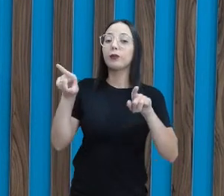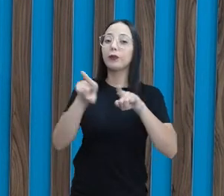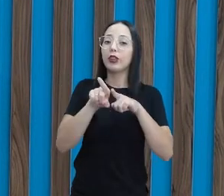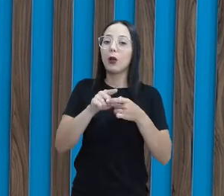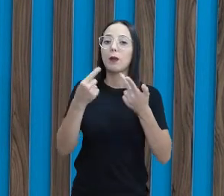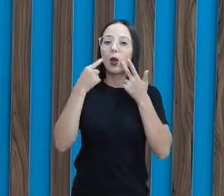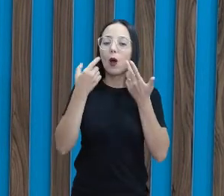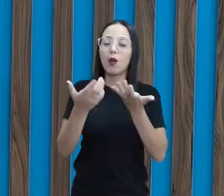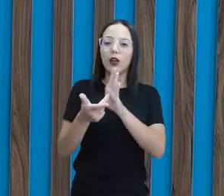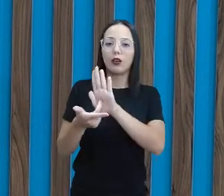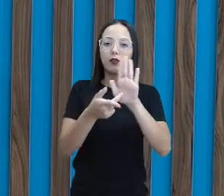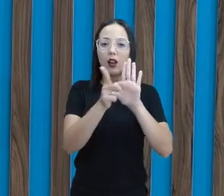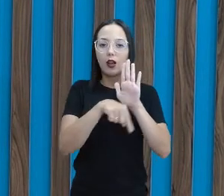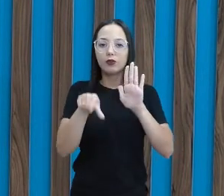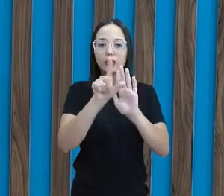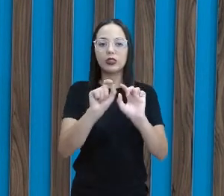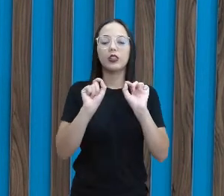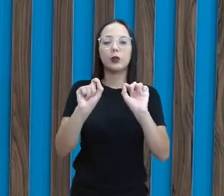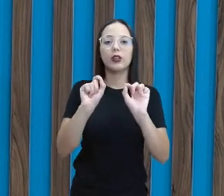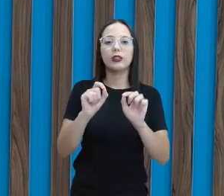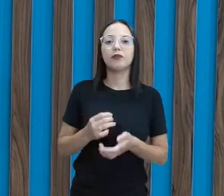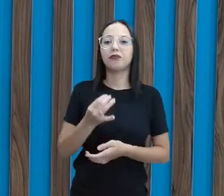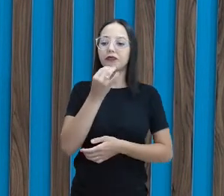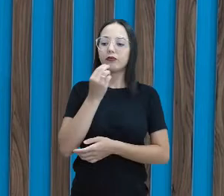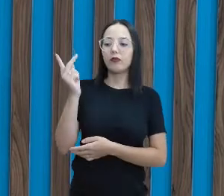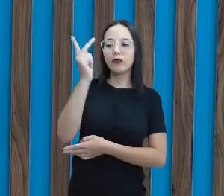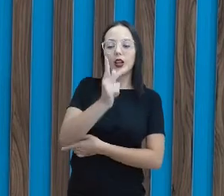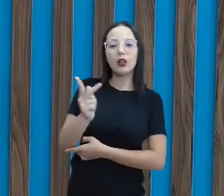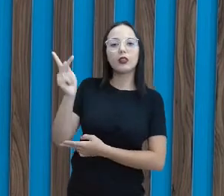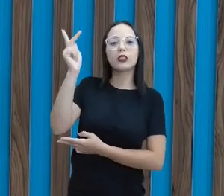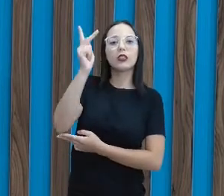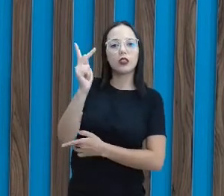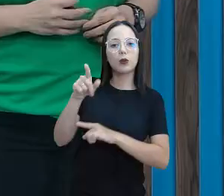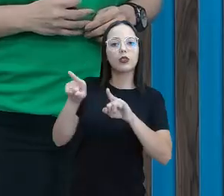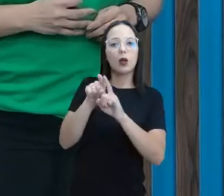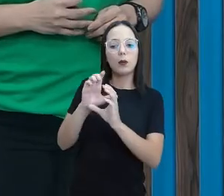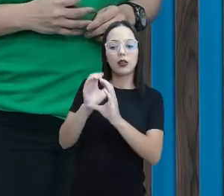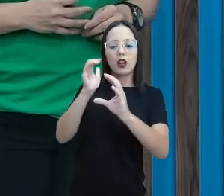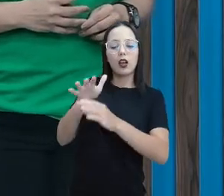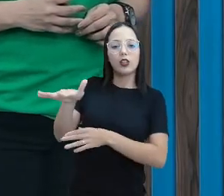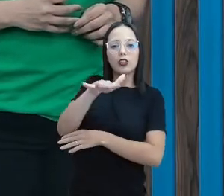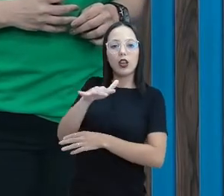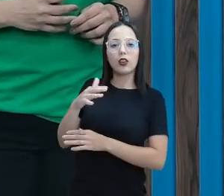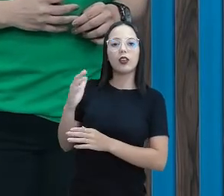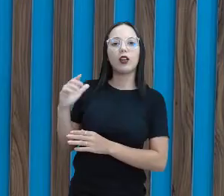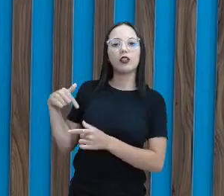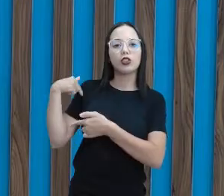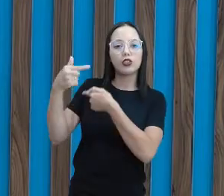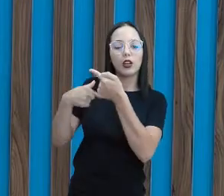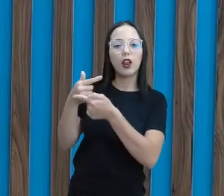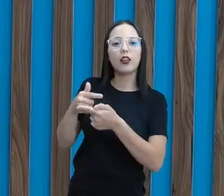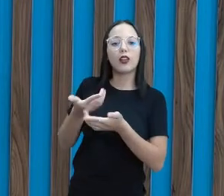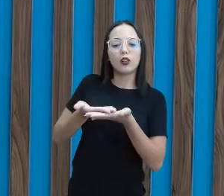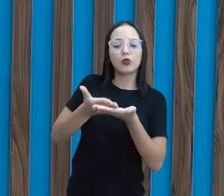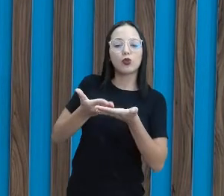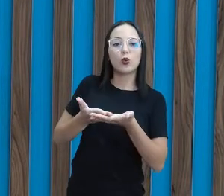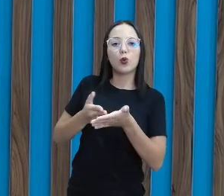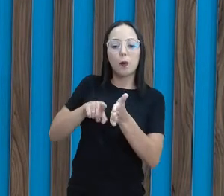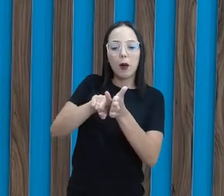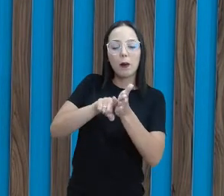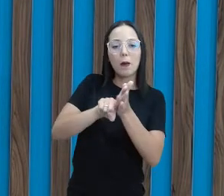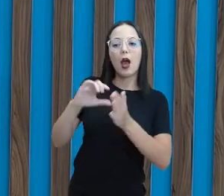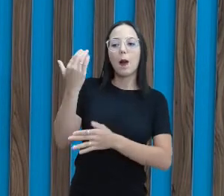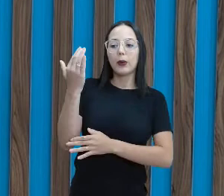quero salientar, Carol, é a valorização dessa engenharia genética, a valorização desse estudo, dessas